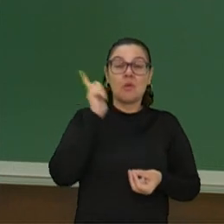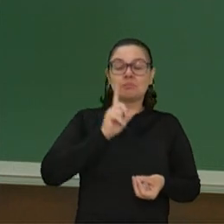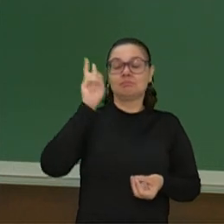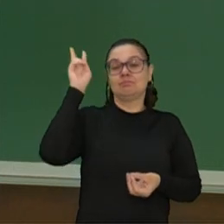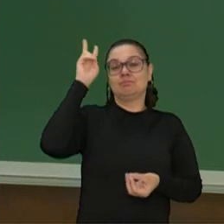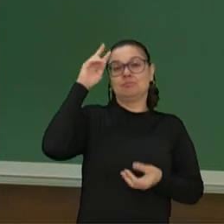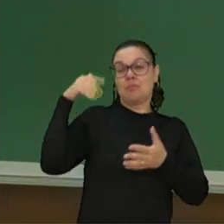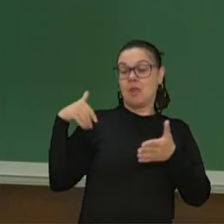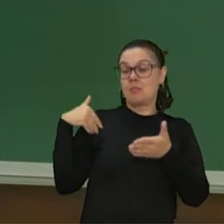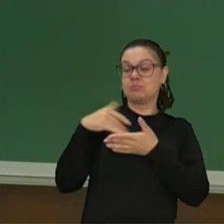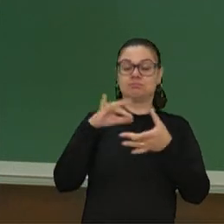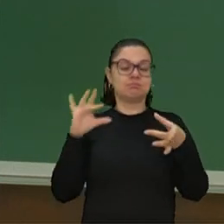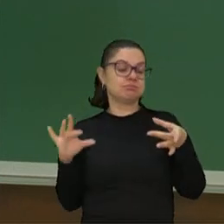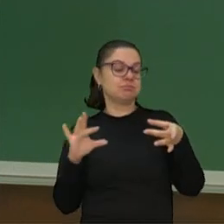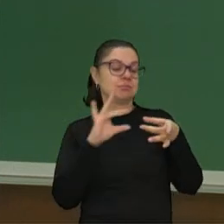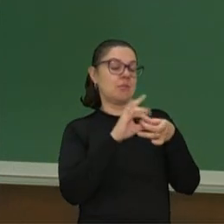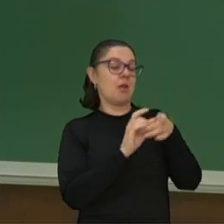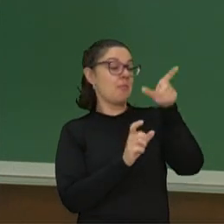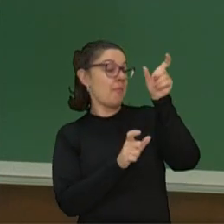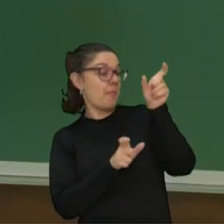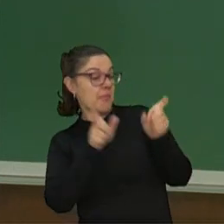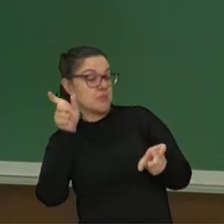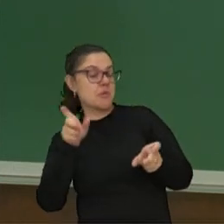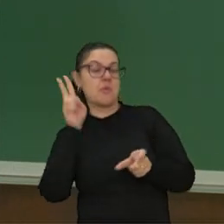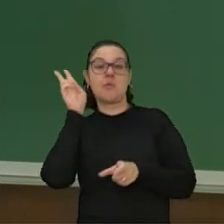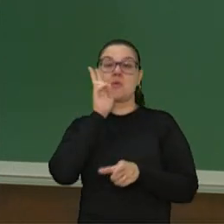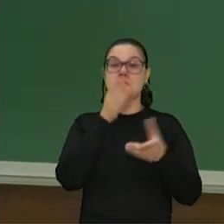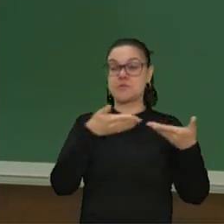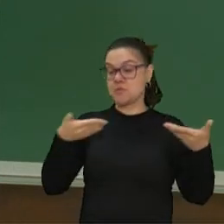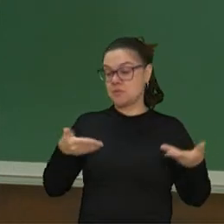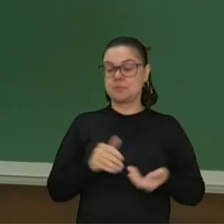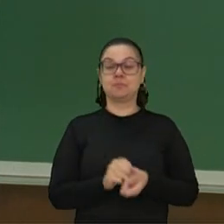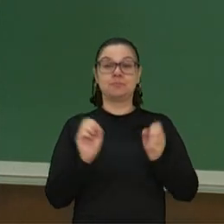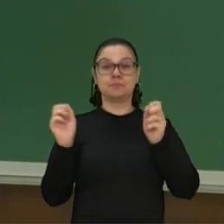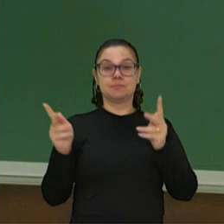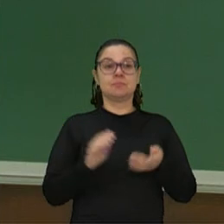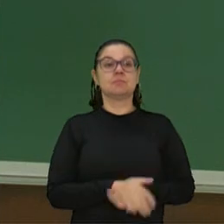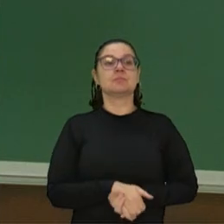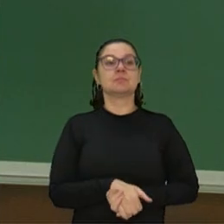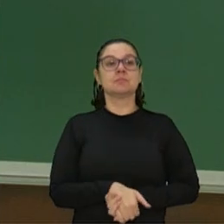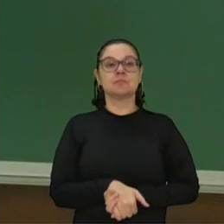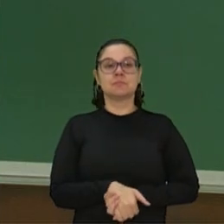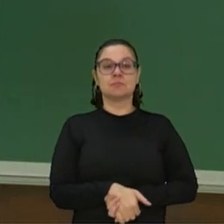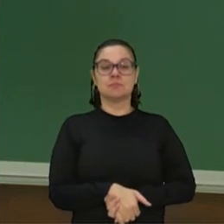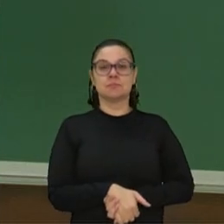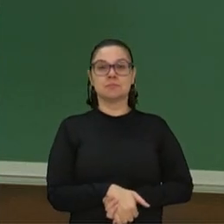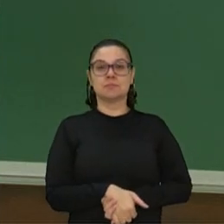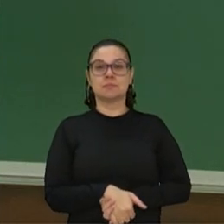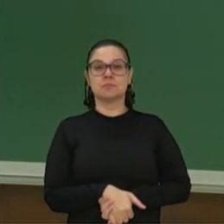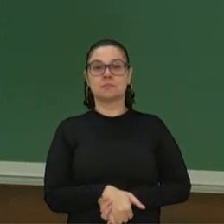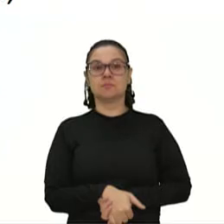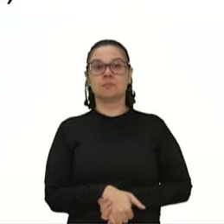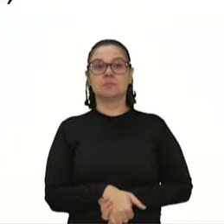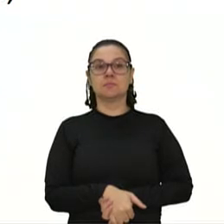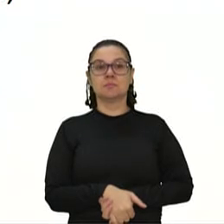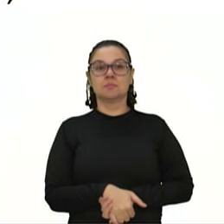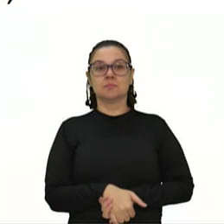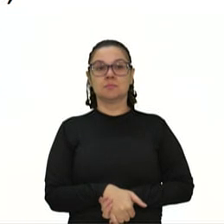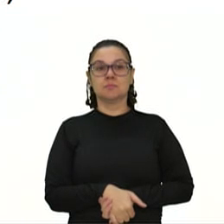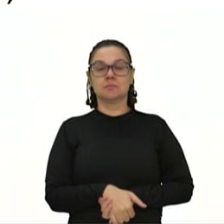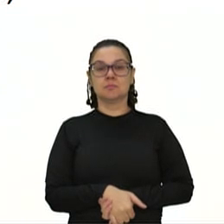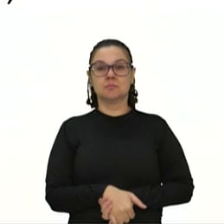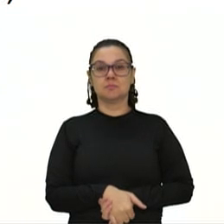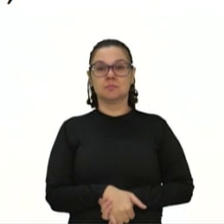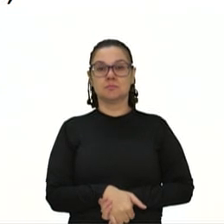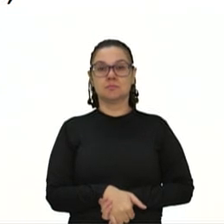conseguem relacionar o que elas fizeram com o nome da pessoa, ok? Então, ele diz assim, ó, use the names below to